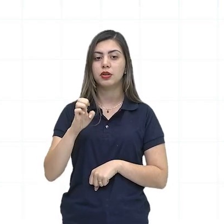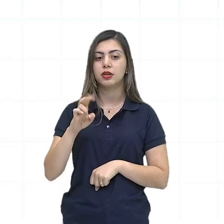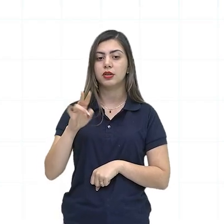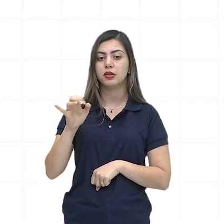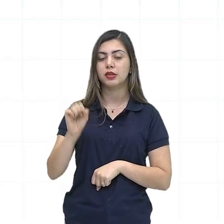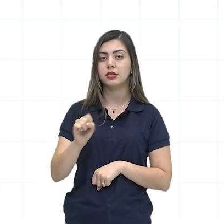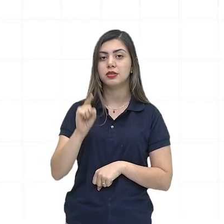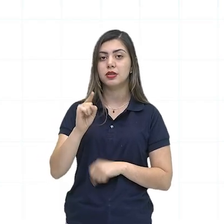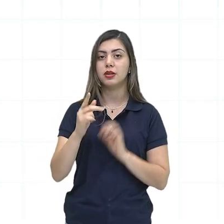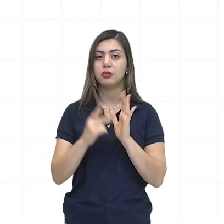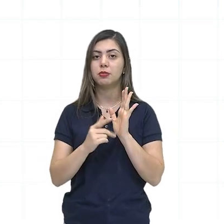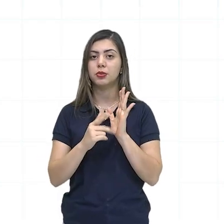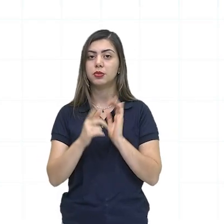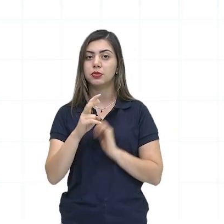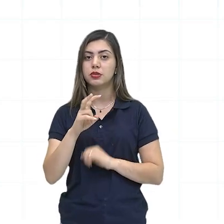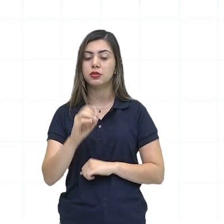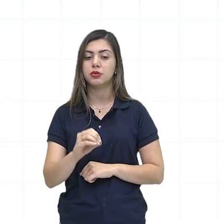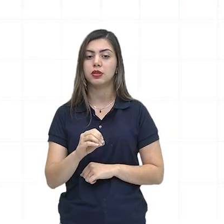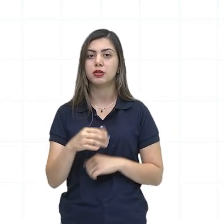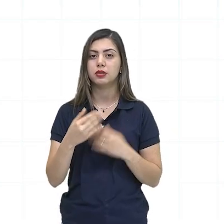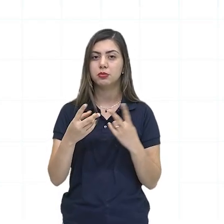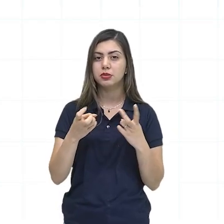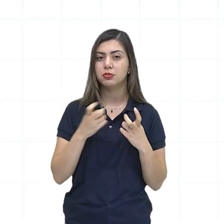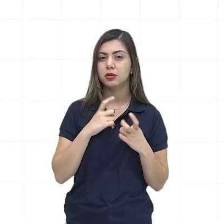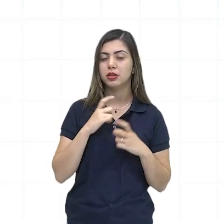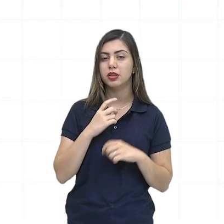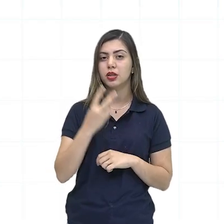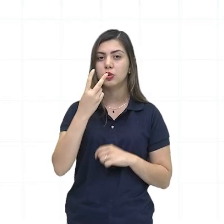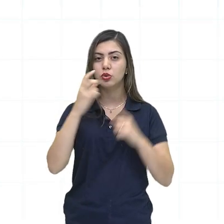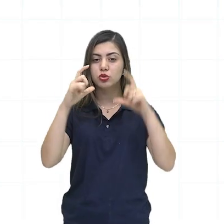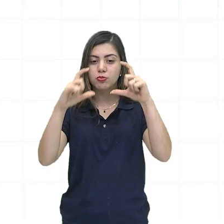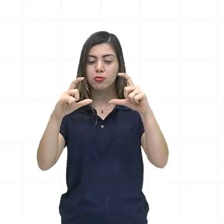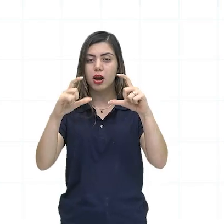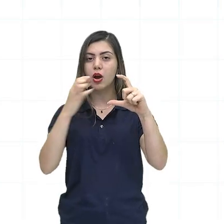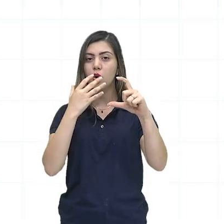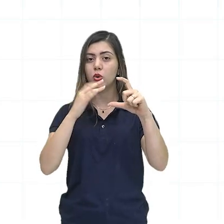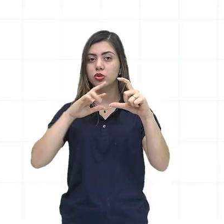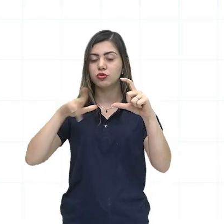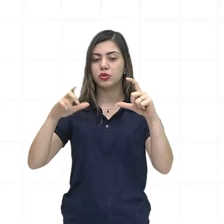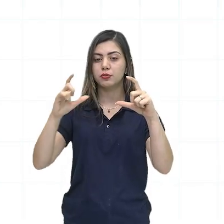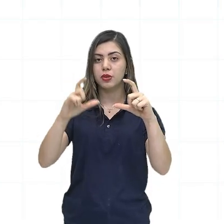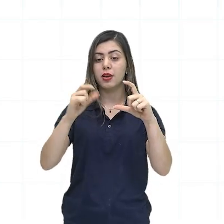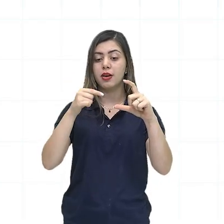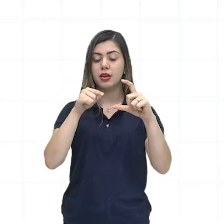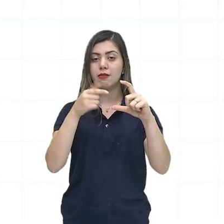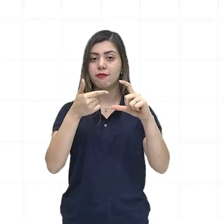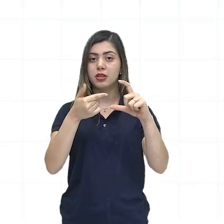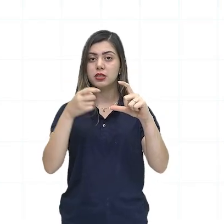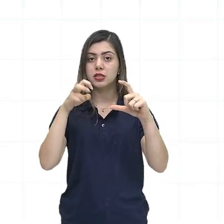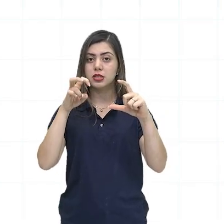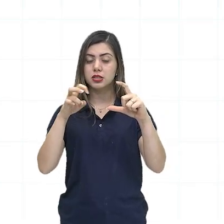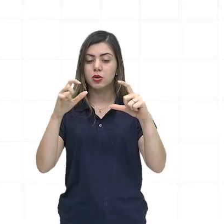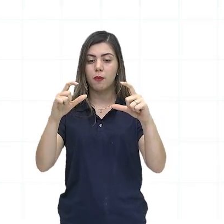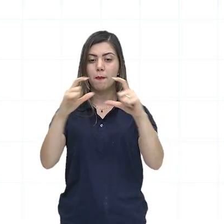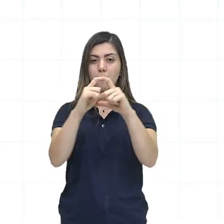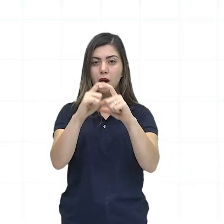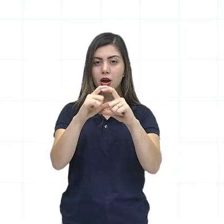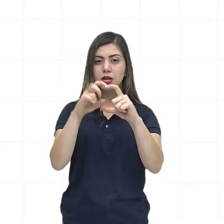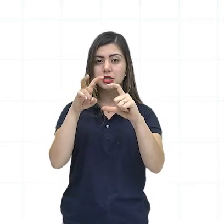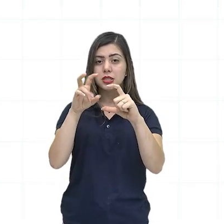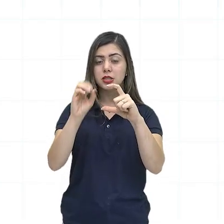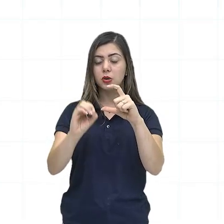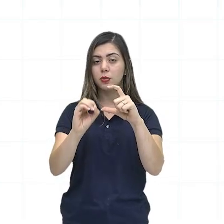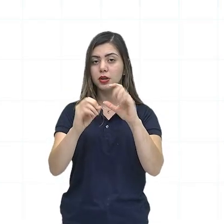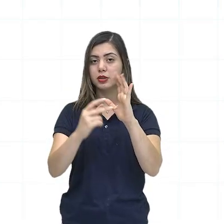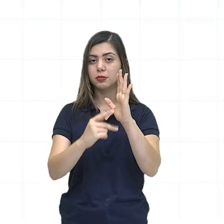50 pontos. Então, nós temos 2 círculos de cores diferentes. Um vale 25 pontos, que é o maior, e o